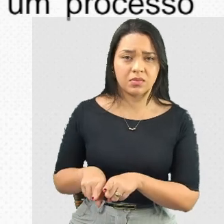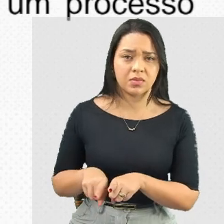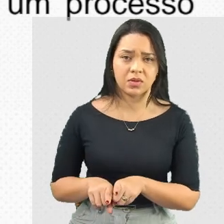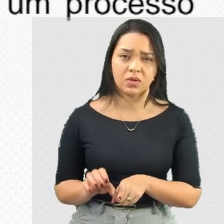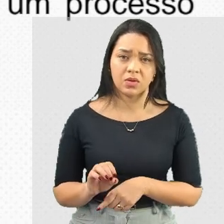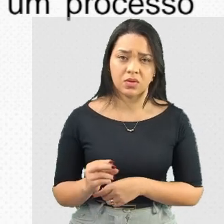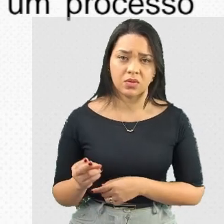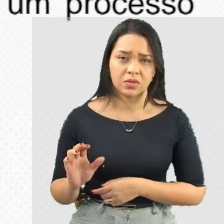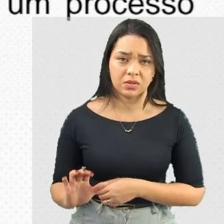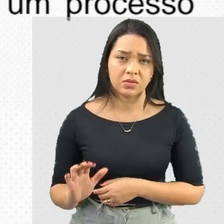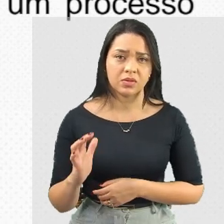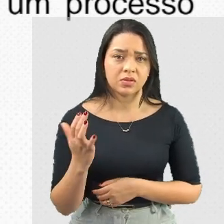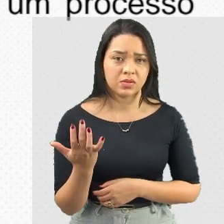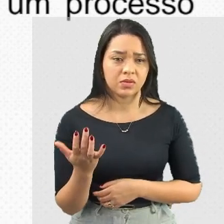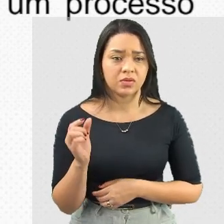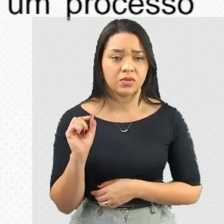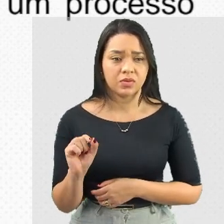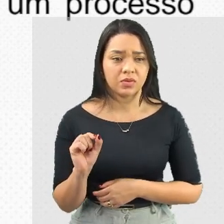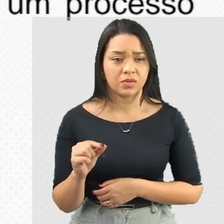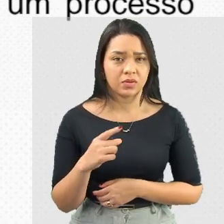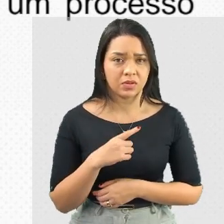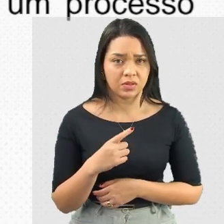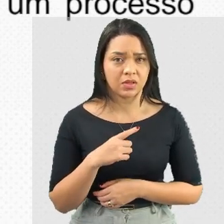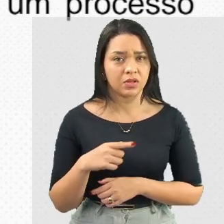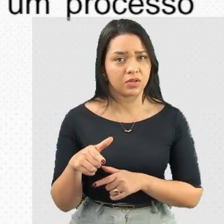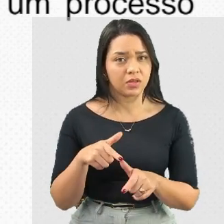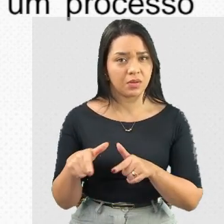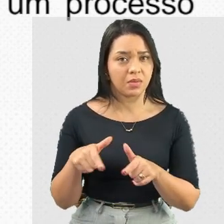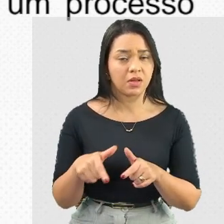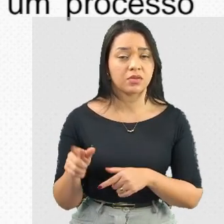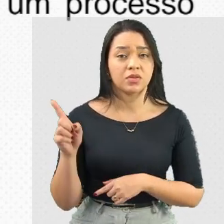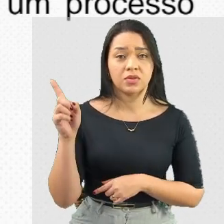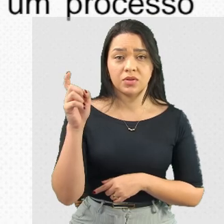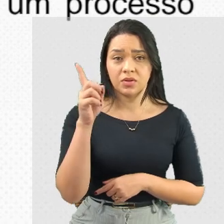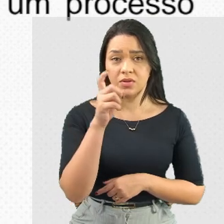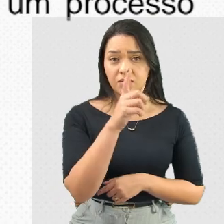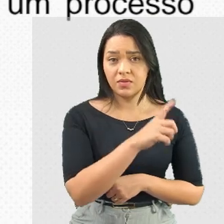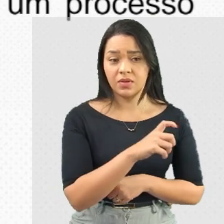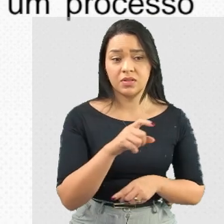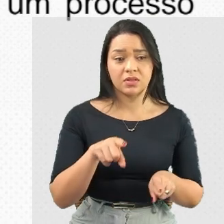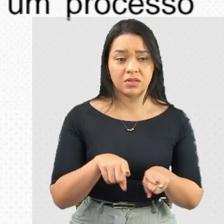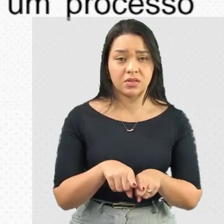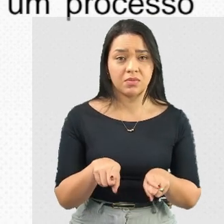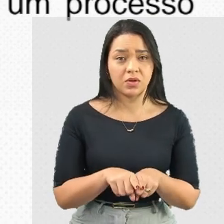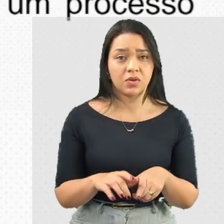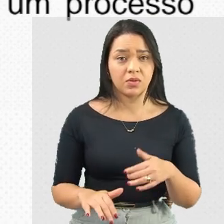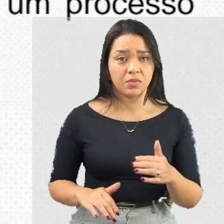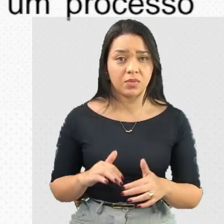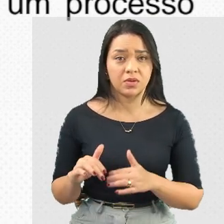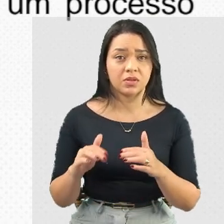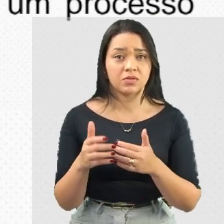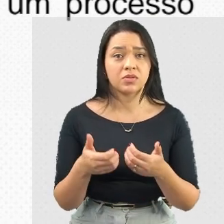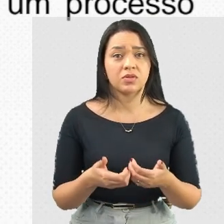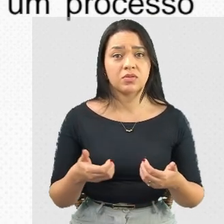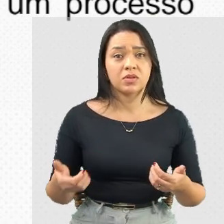situações irregulares, enfrentam condições de trabalho difíceis e um processo de exclusão